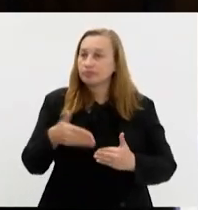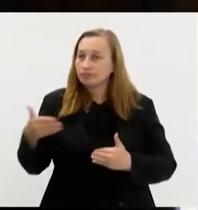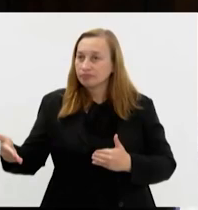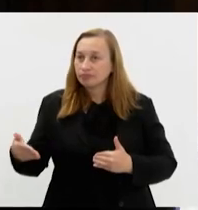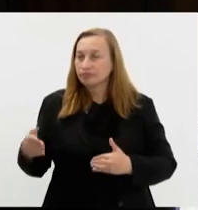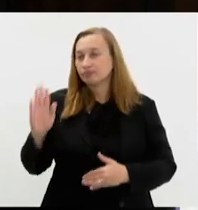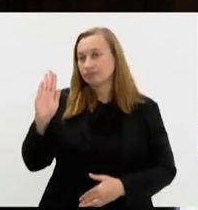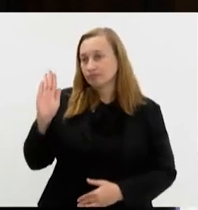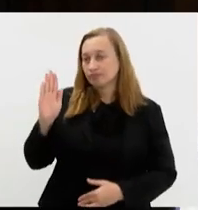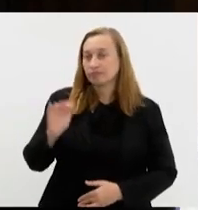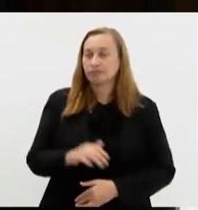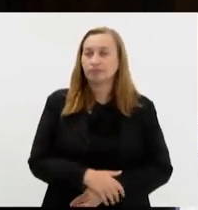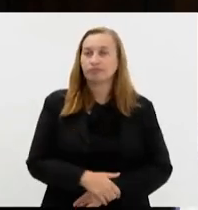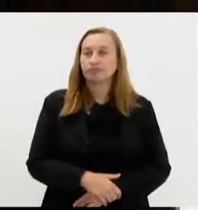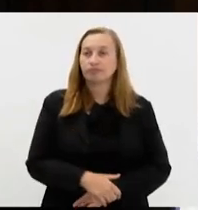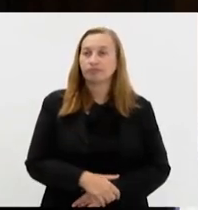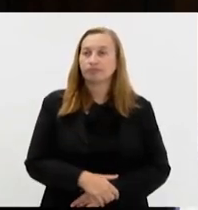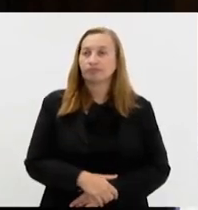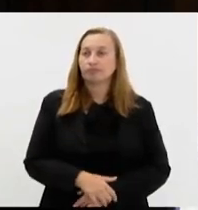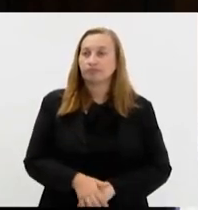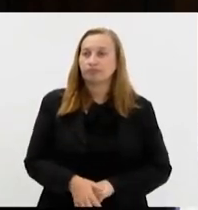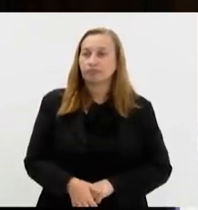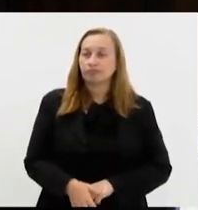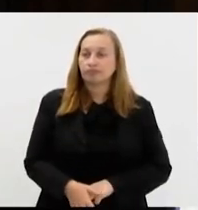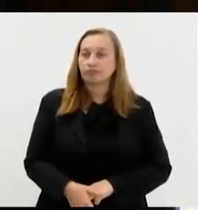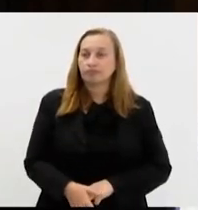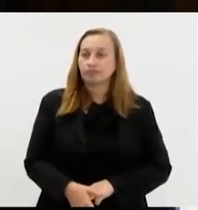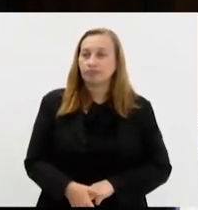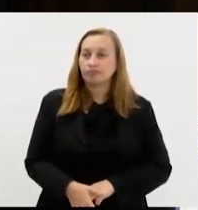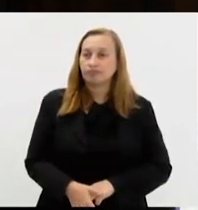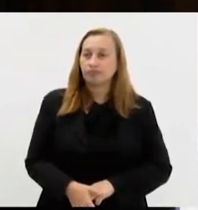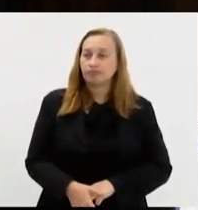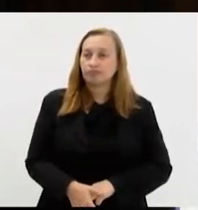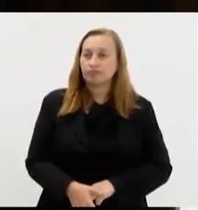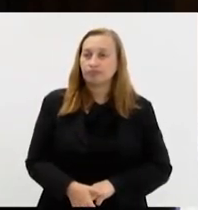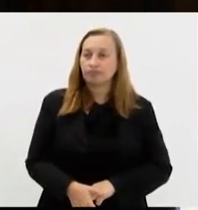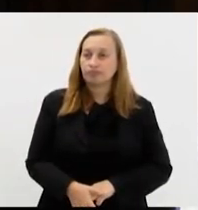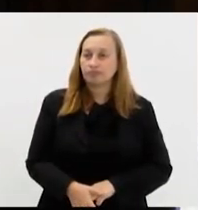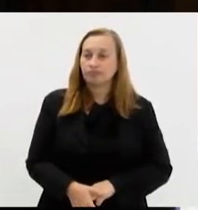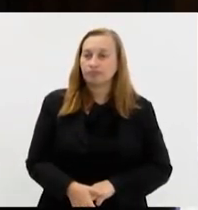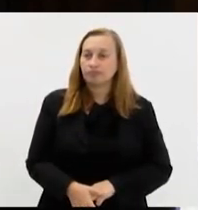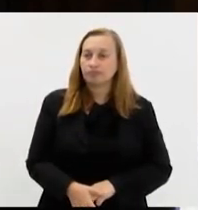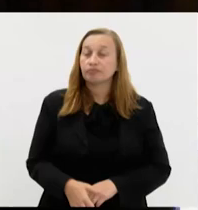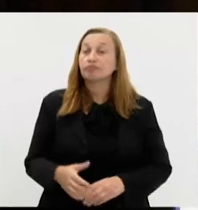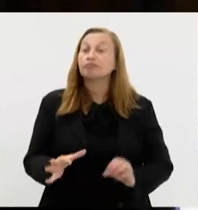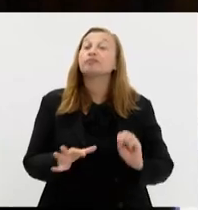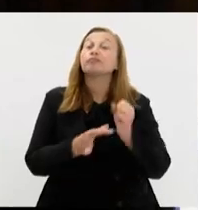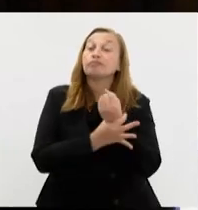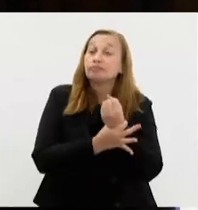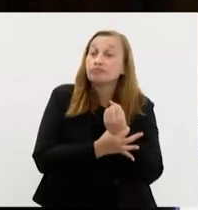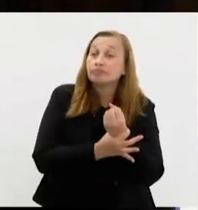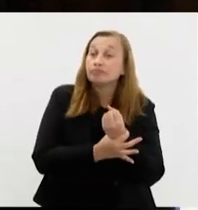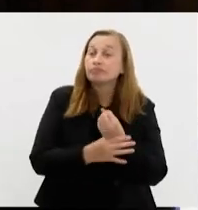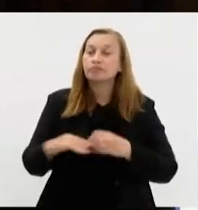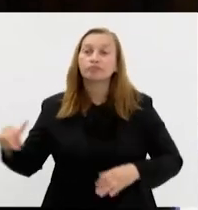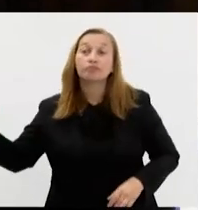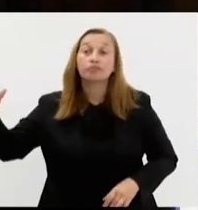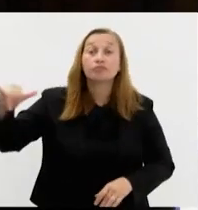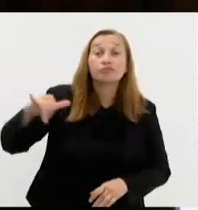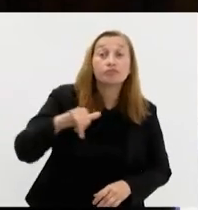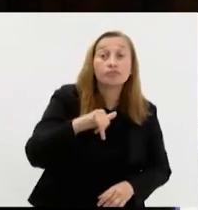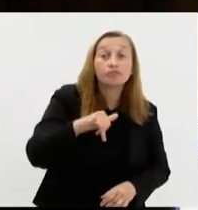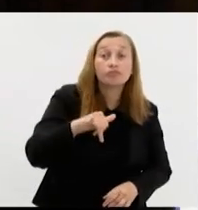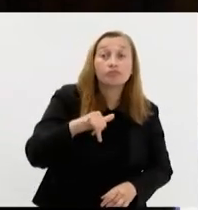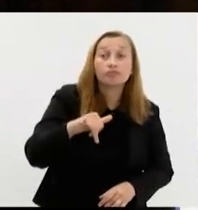candidato E aí vem inúmeras perguntas e o carro oficial e a segurança e o avião e